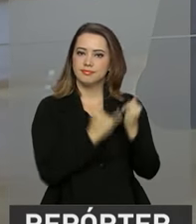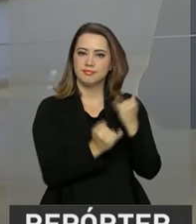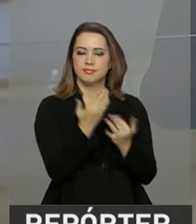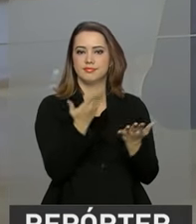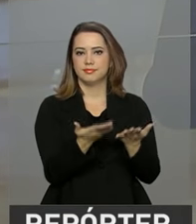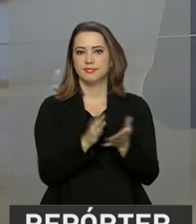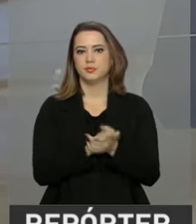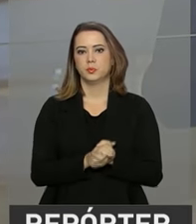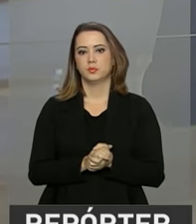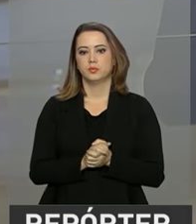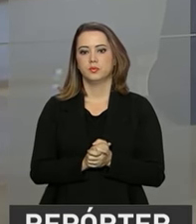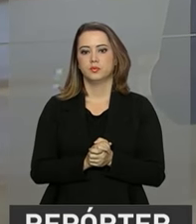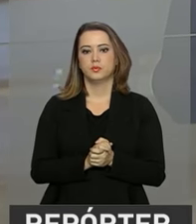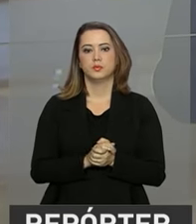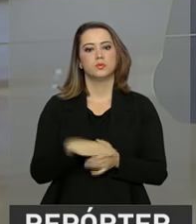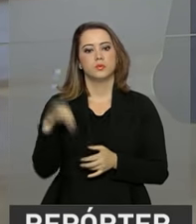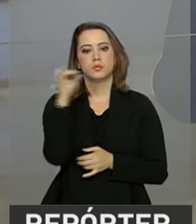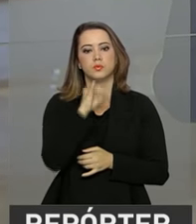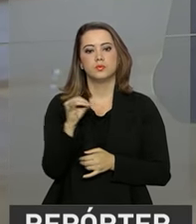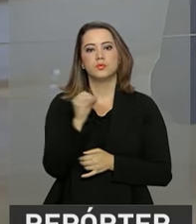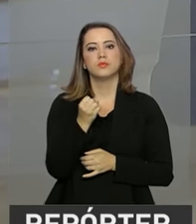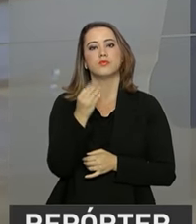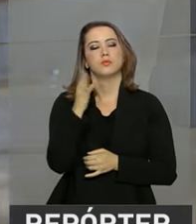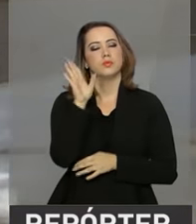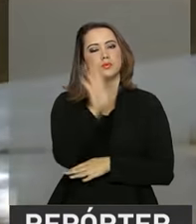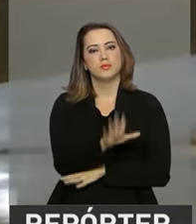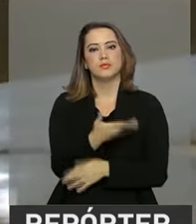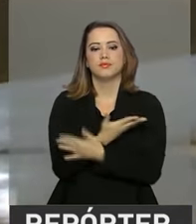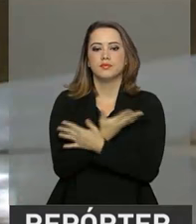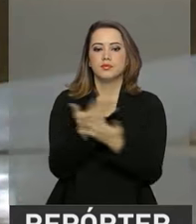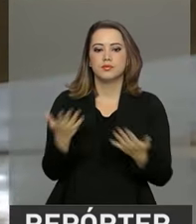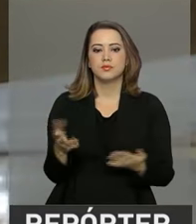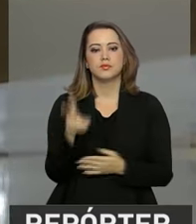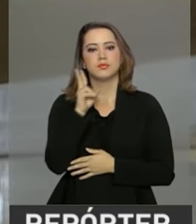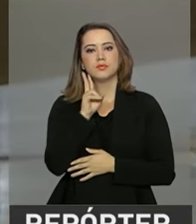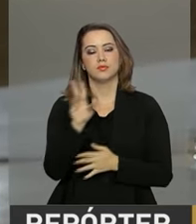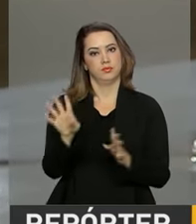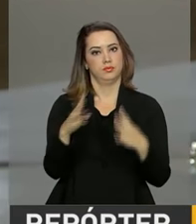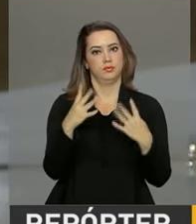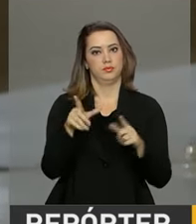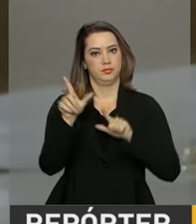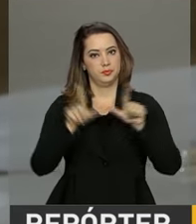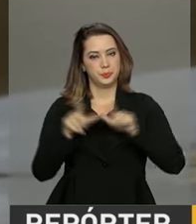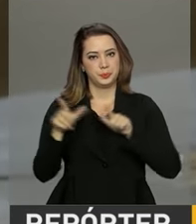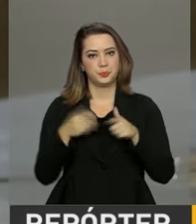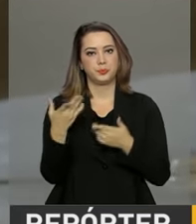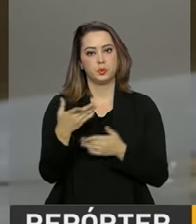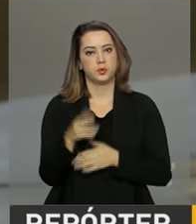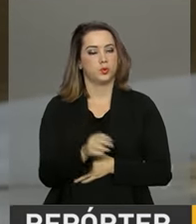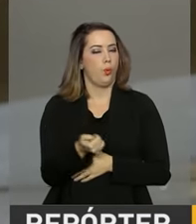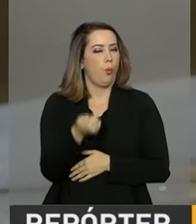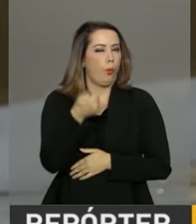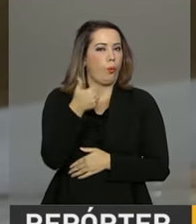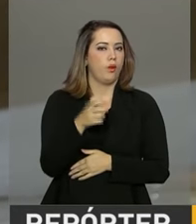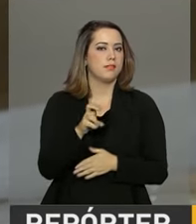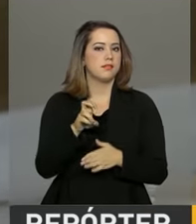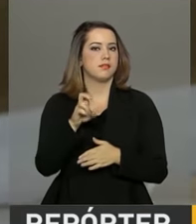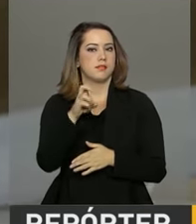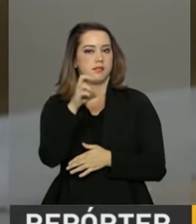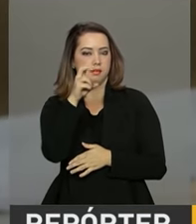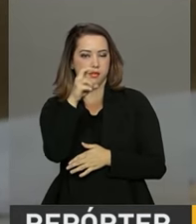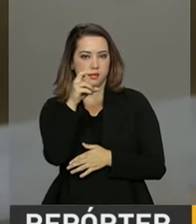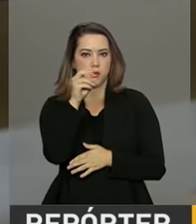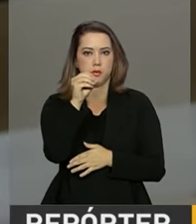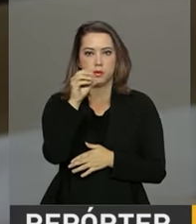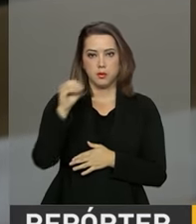gente Paulo olá Boa tarde Boa tarde a todos que nos assistem na TV NBR foram cerca de 500 empresários de todo o país